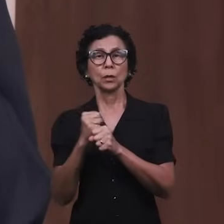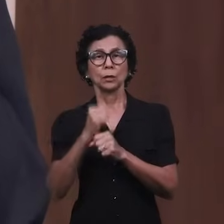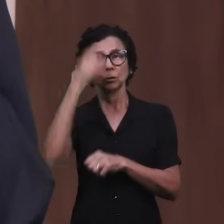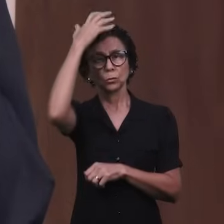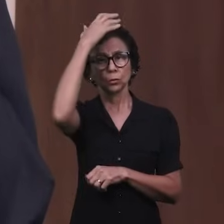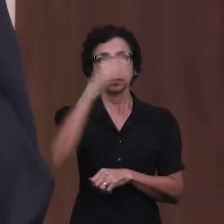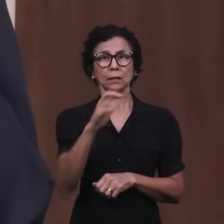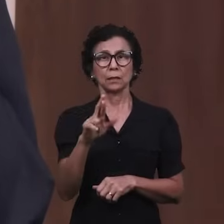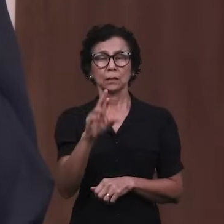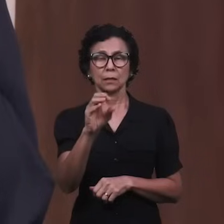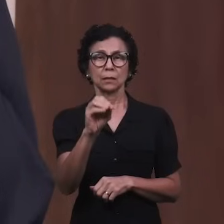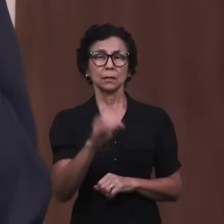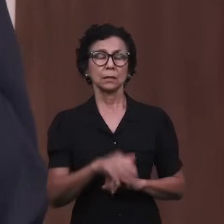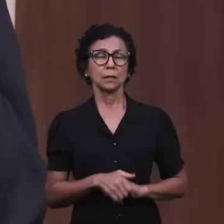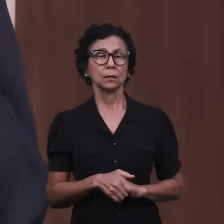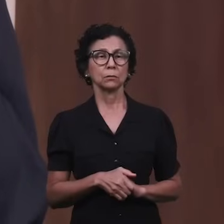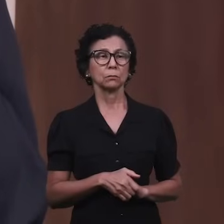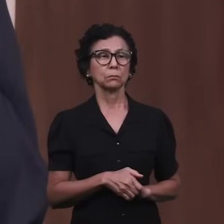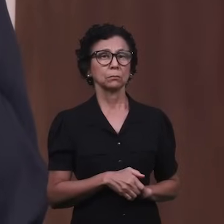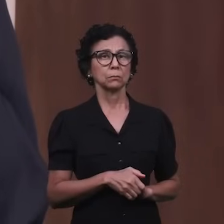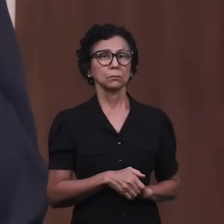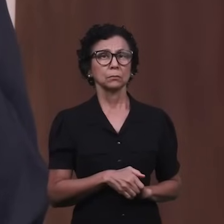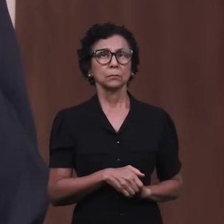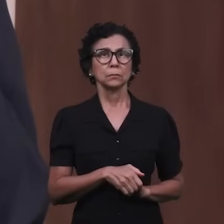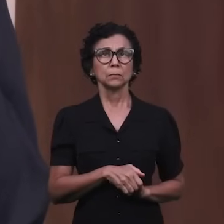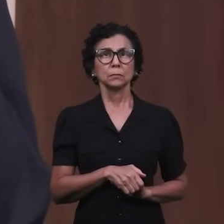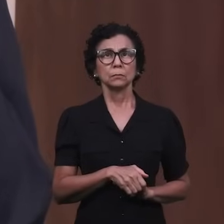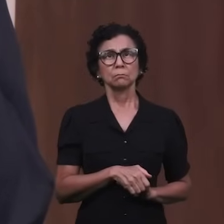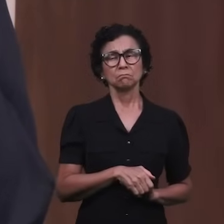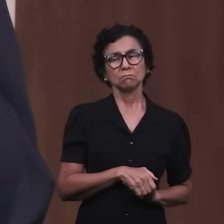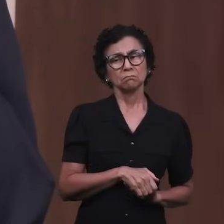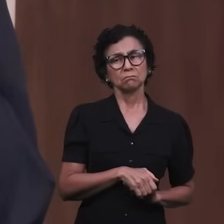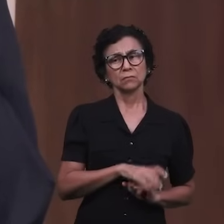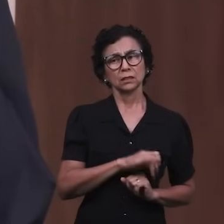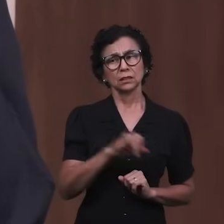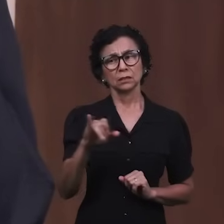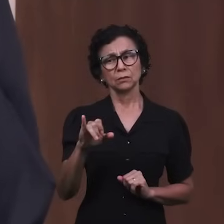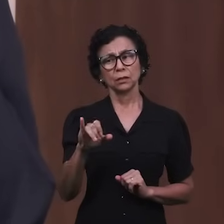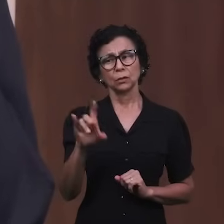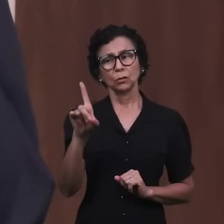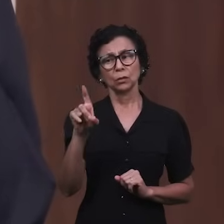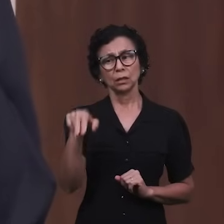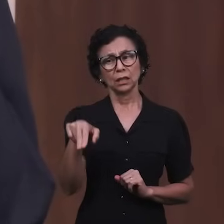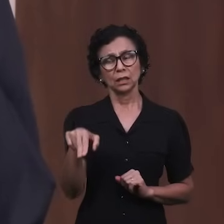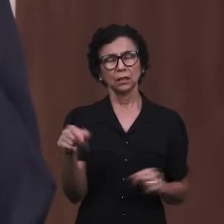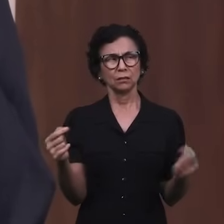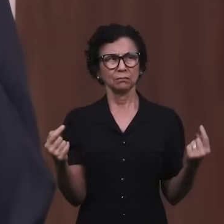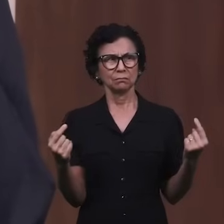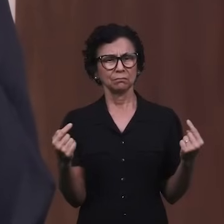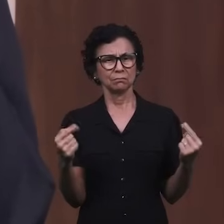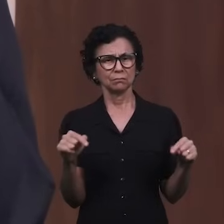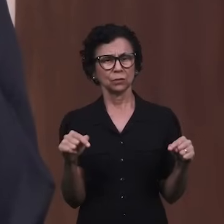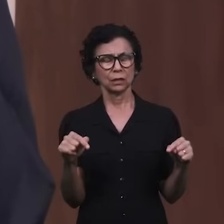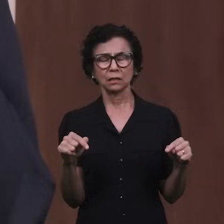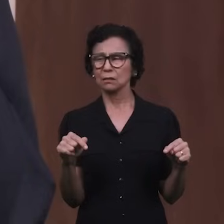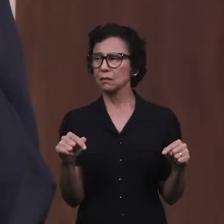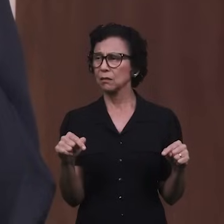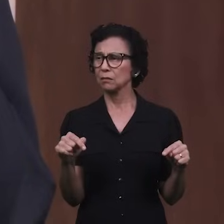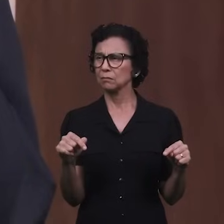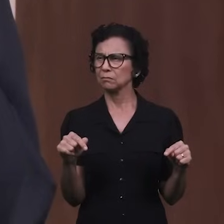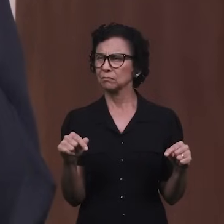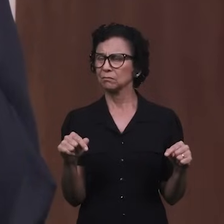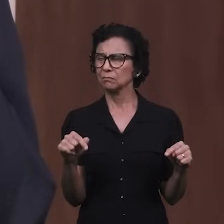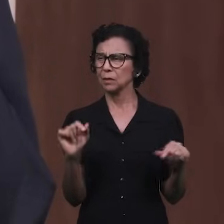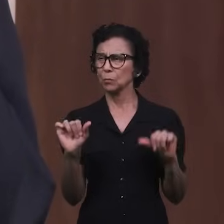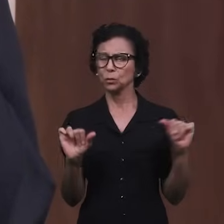rei Ciro, rei da Pérsia, foi revelada uma palavra a Daniel. Tem uma contradição nisso aí? Não, não é